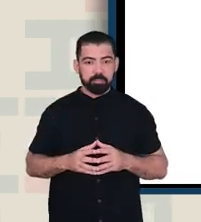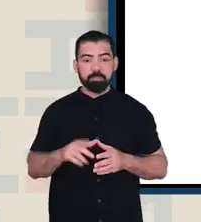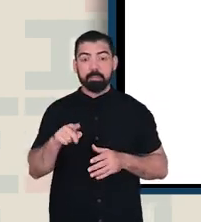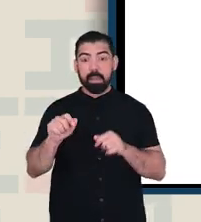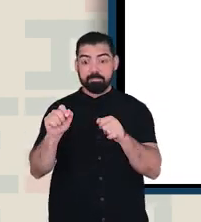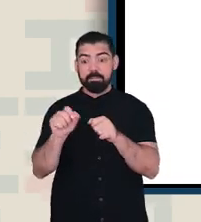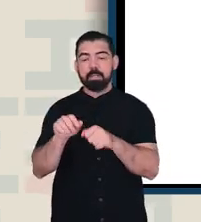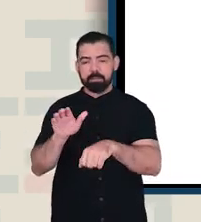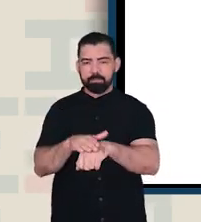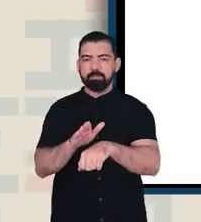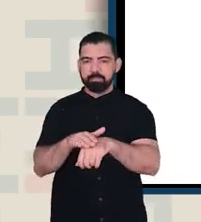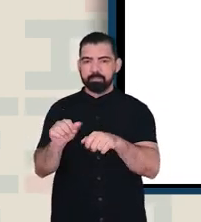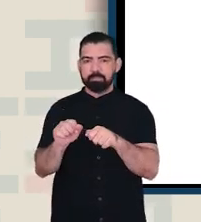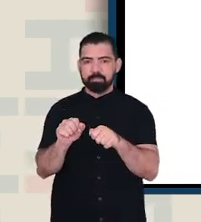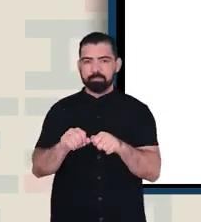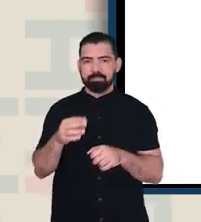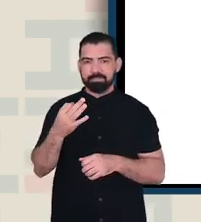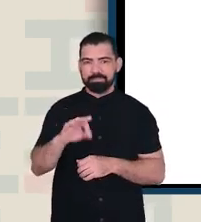fazer.